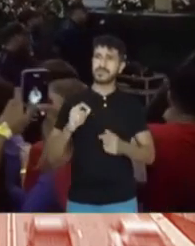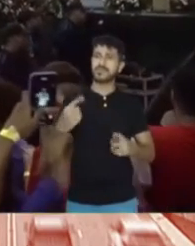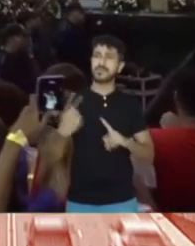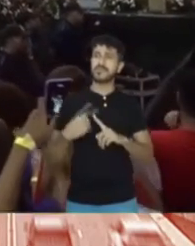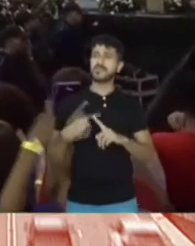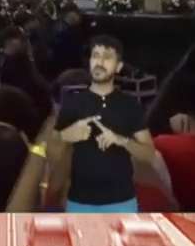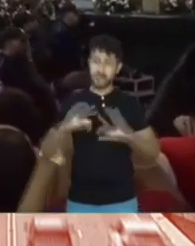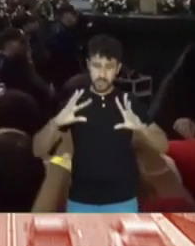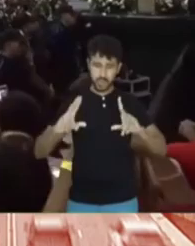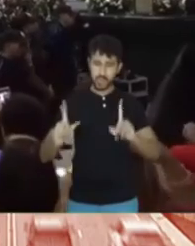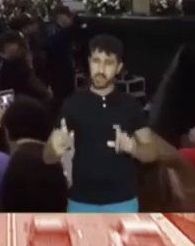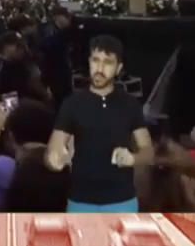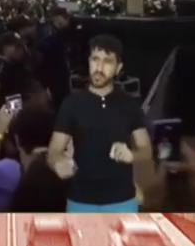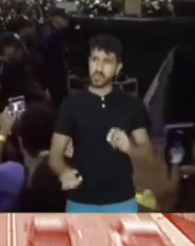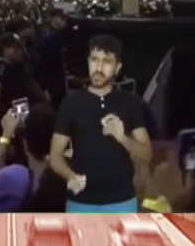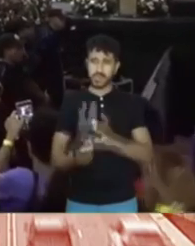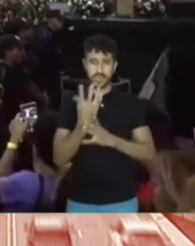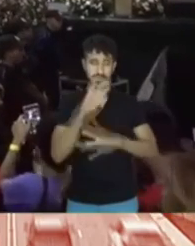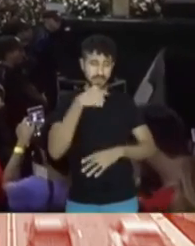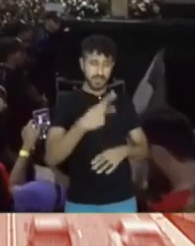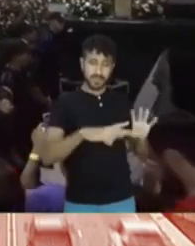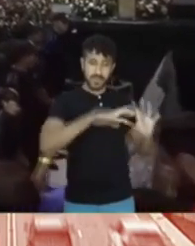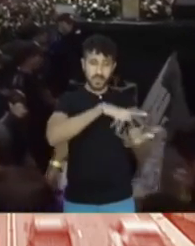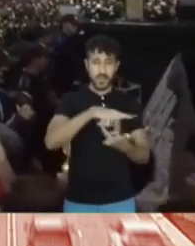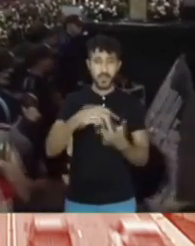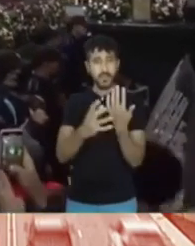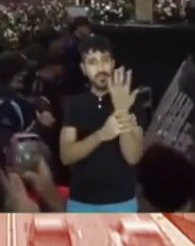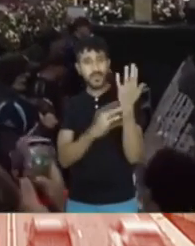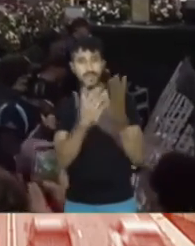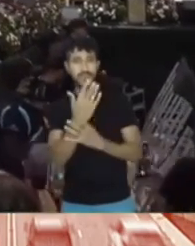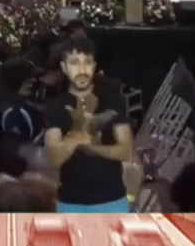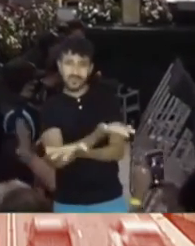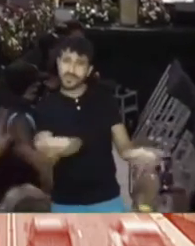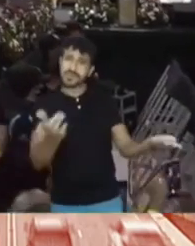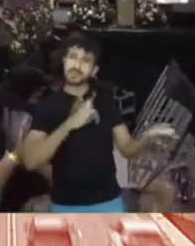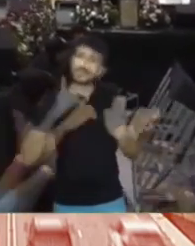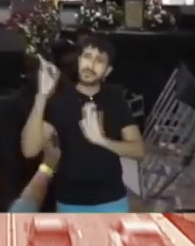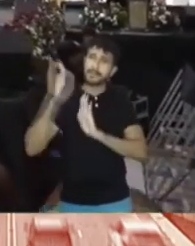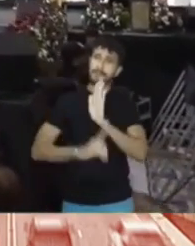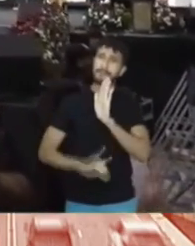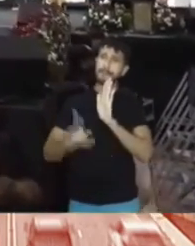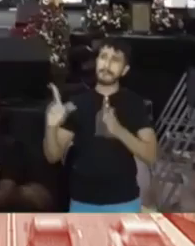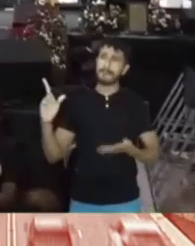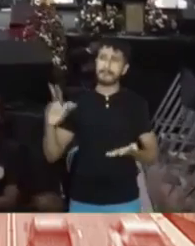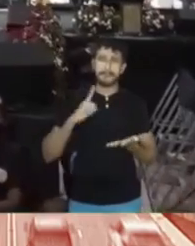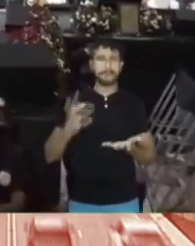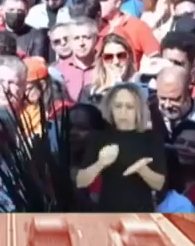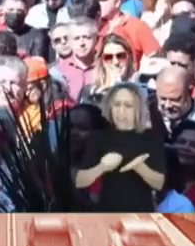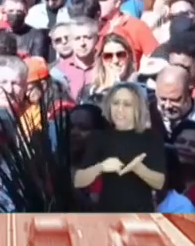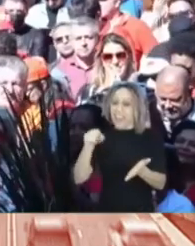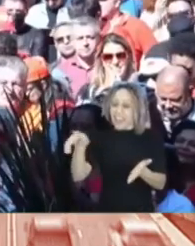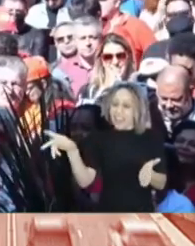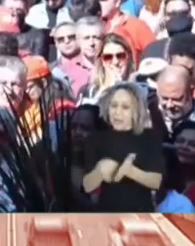primeiro turno, de não romper pontes com o eleitor que permaneça fiel ao Ciro até o último momento, né? E o Ciro